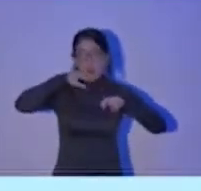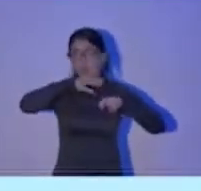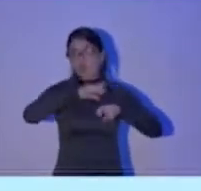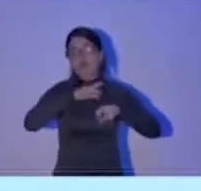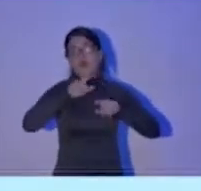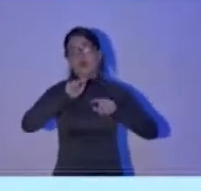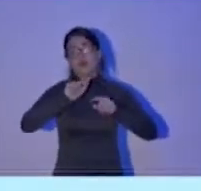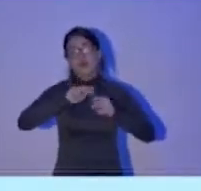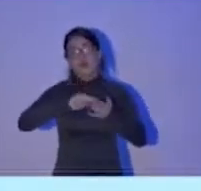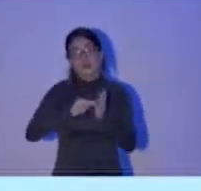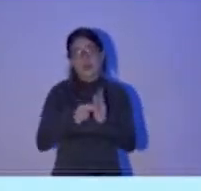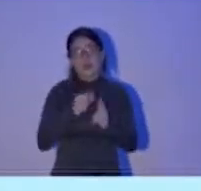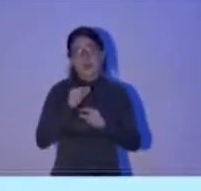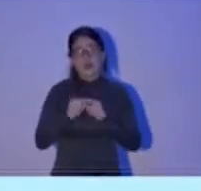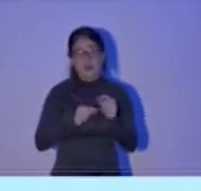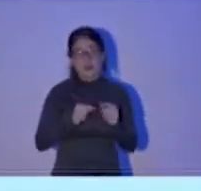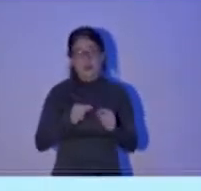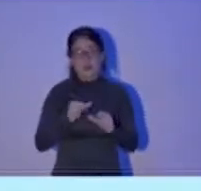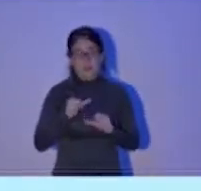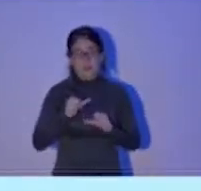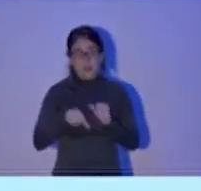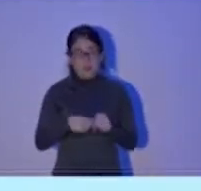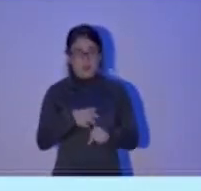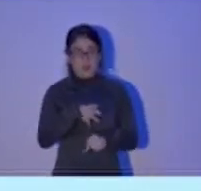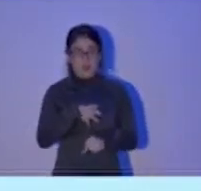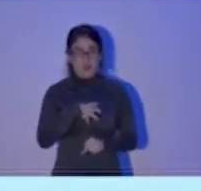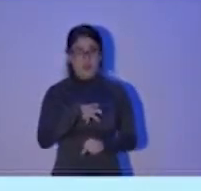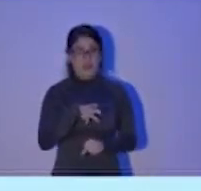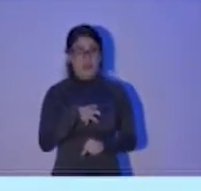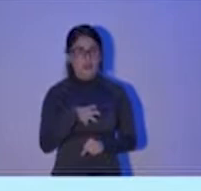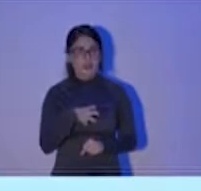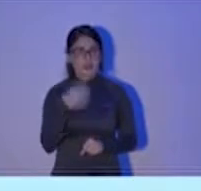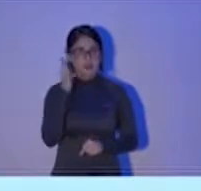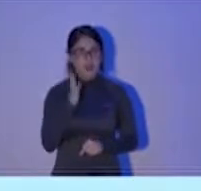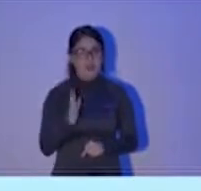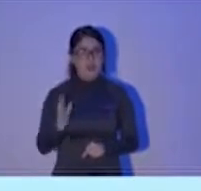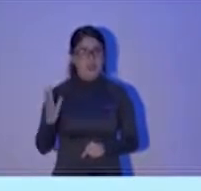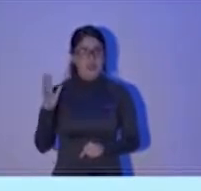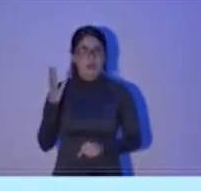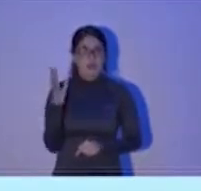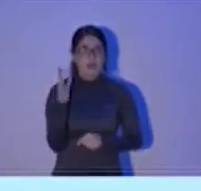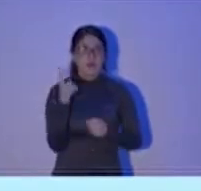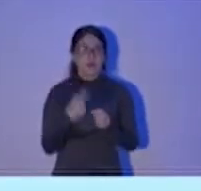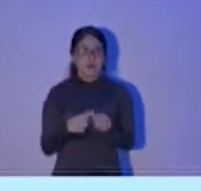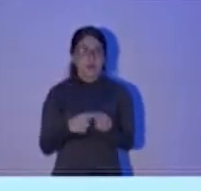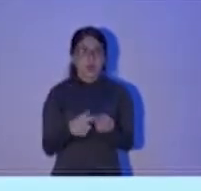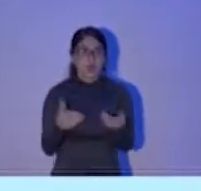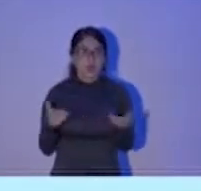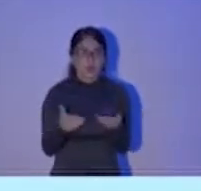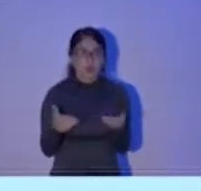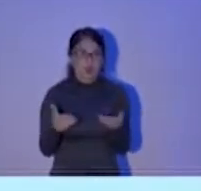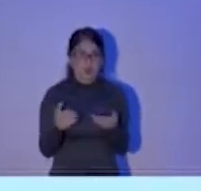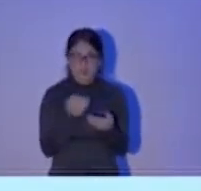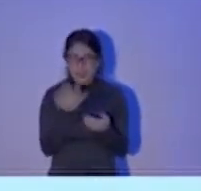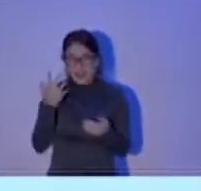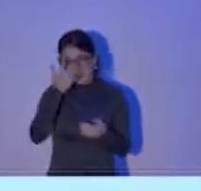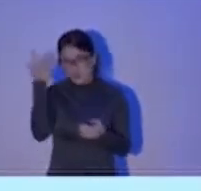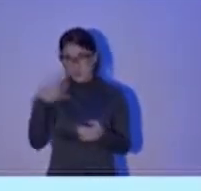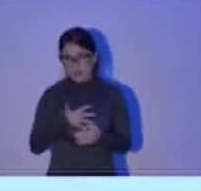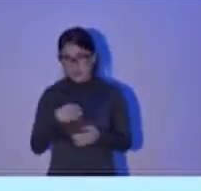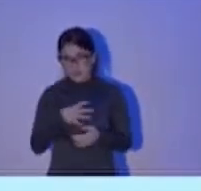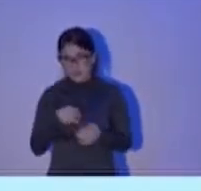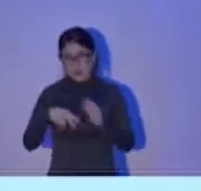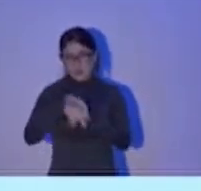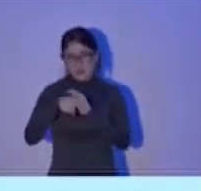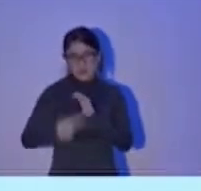mudança do comportamento da demografia brasileira. Porque hoje, uma coisa que é fato é